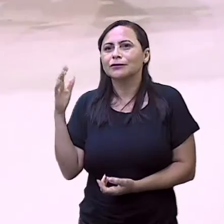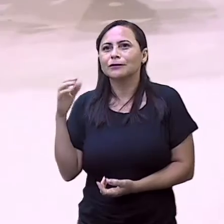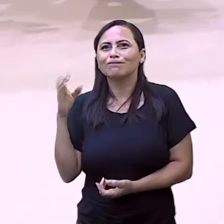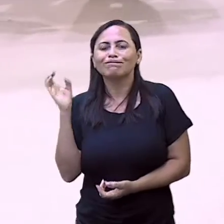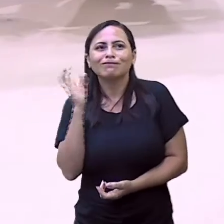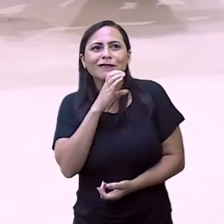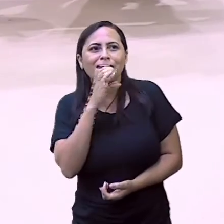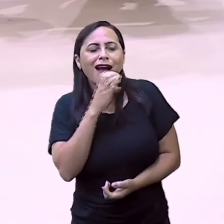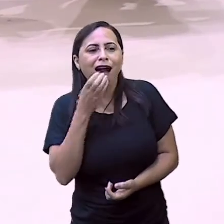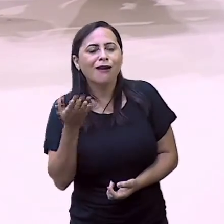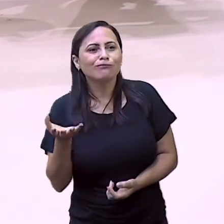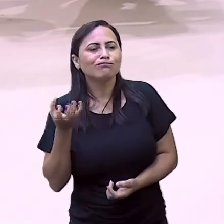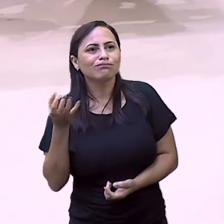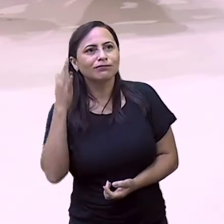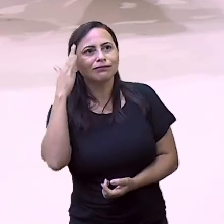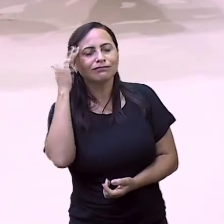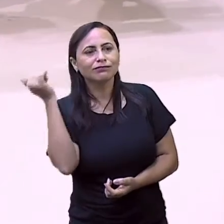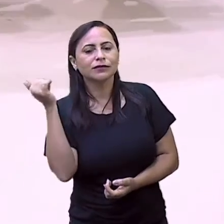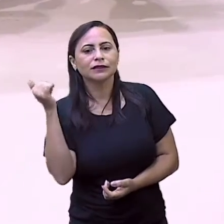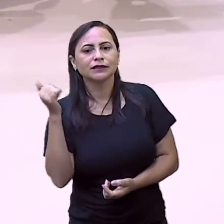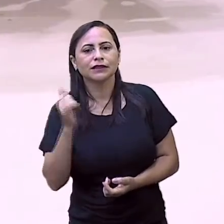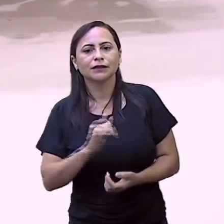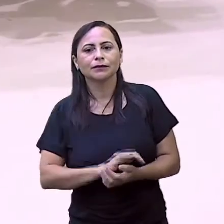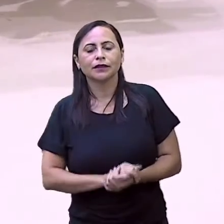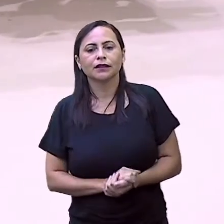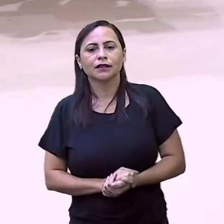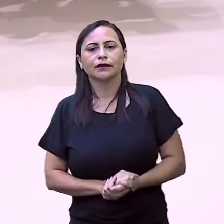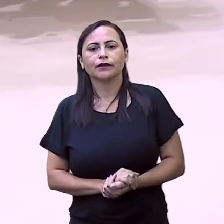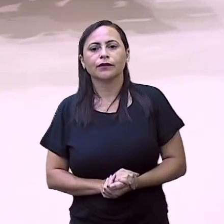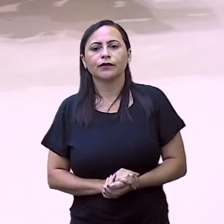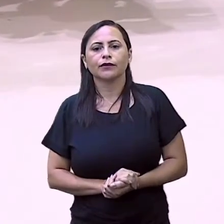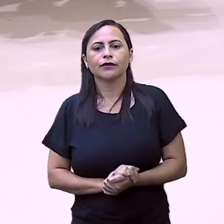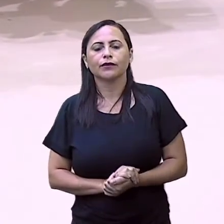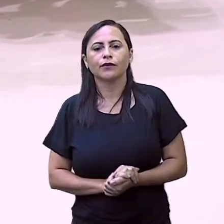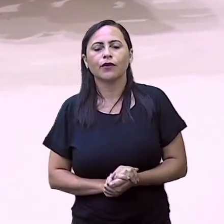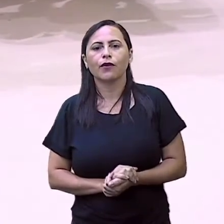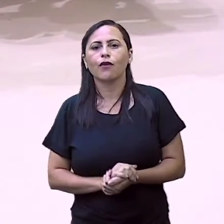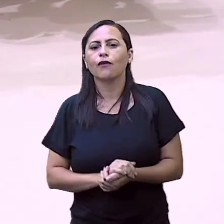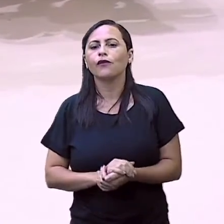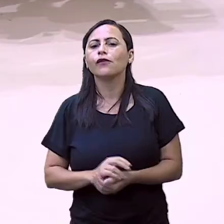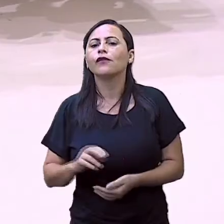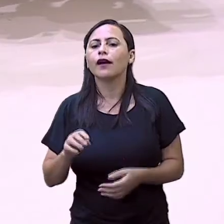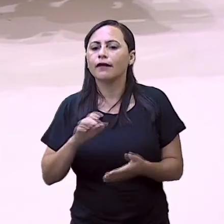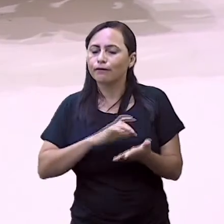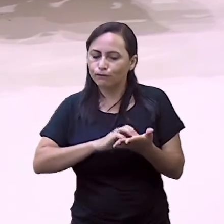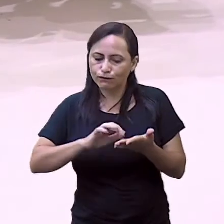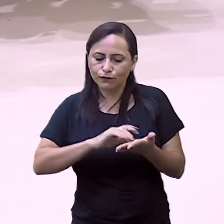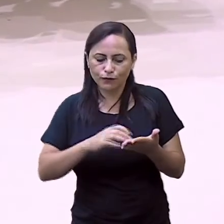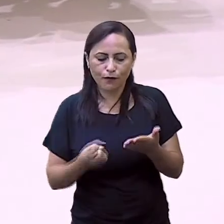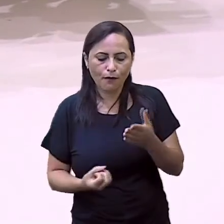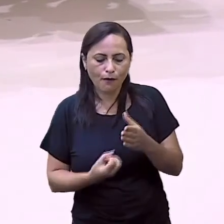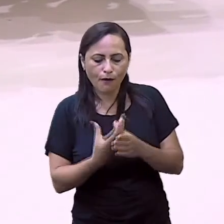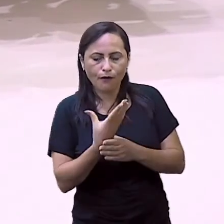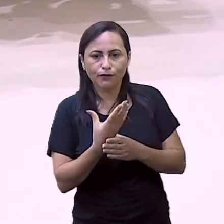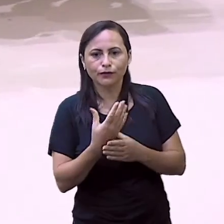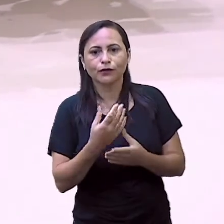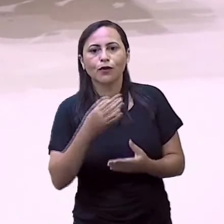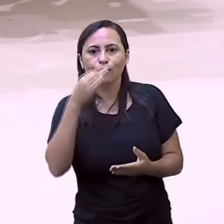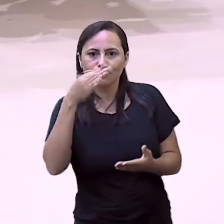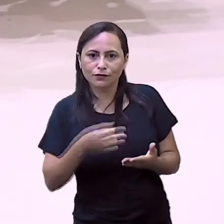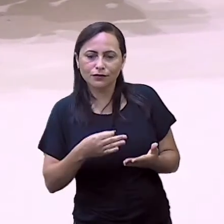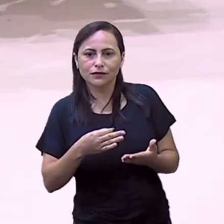pressa, preciso fazer uma medição, anotar com rapidez. Se eu colocar uma bateria, já vai aparecer para mim aqui